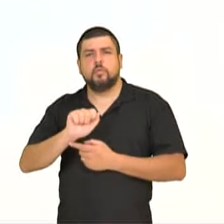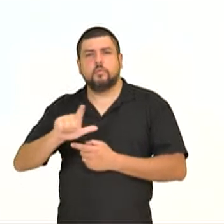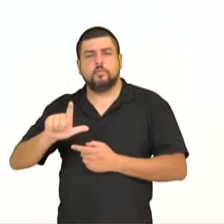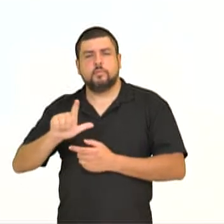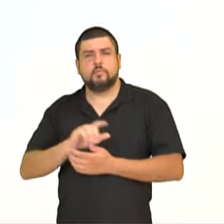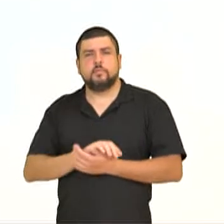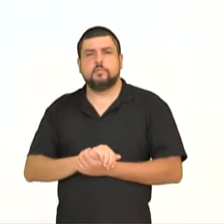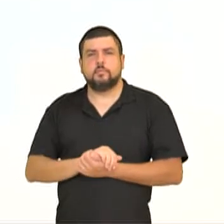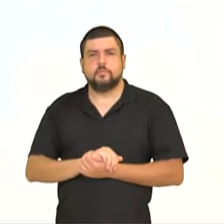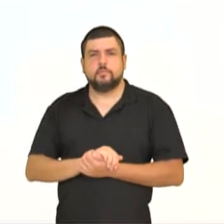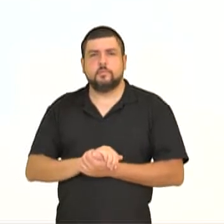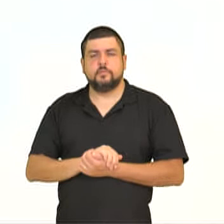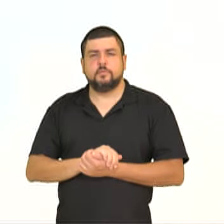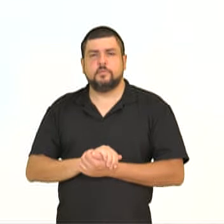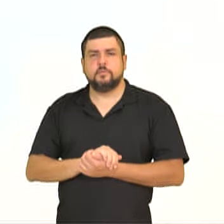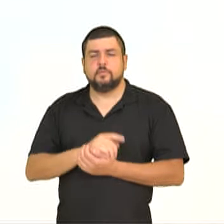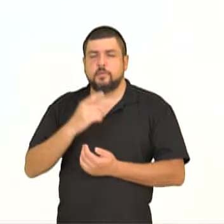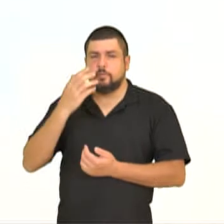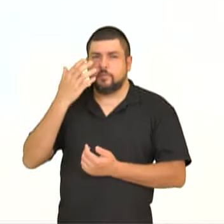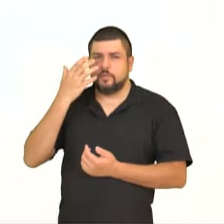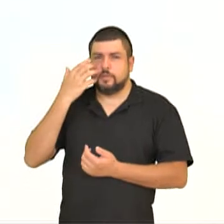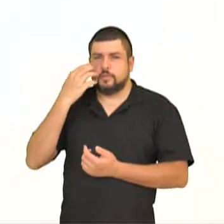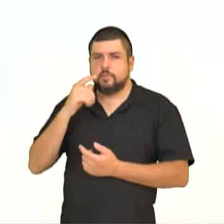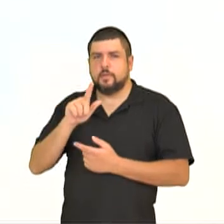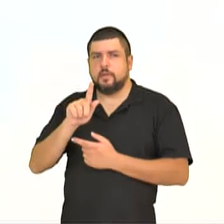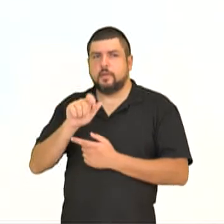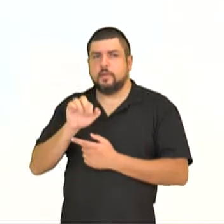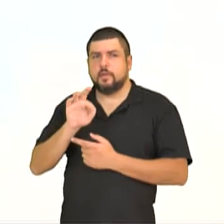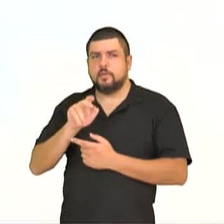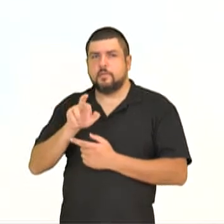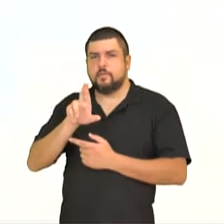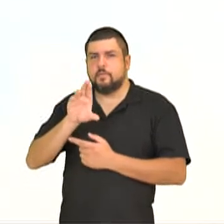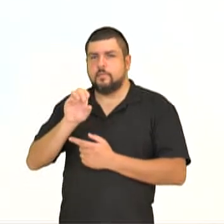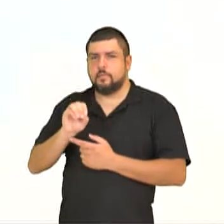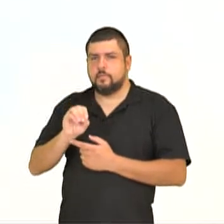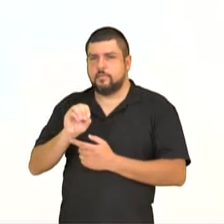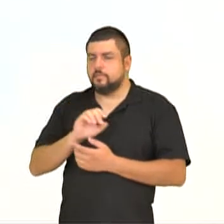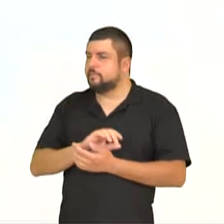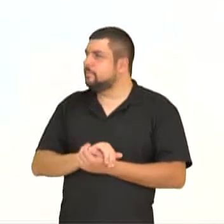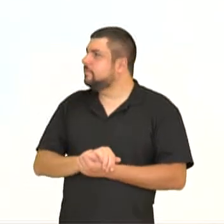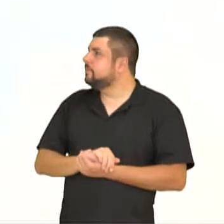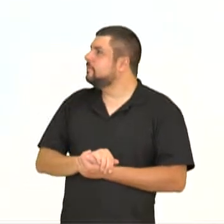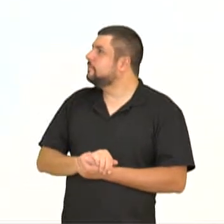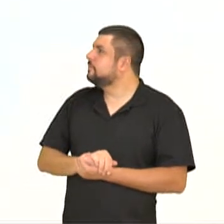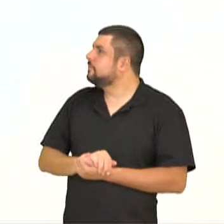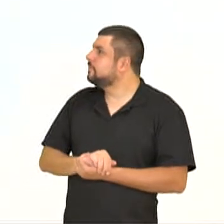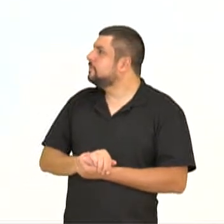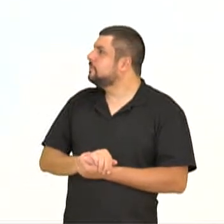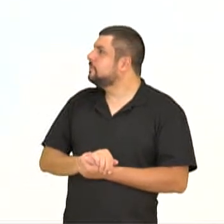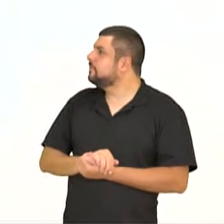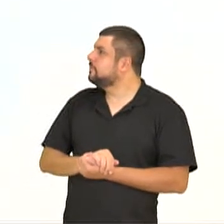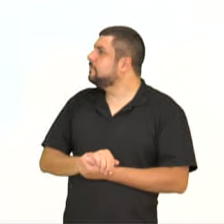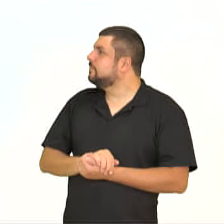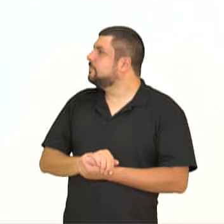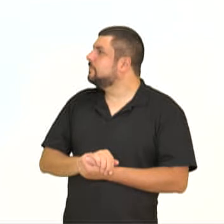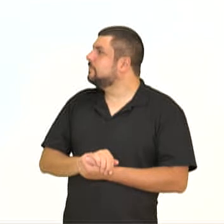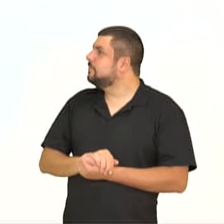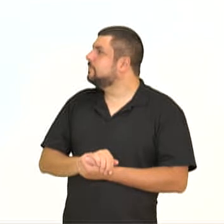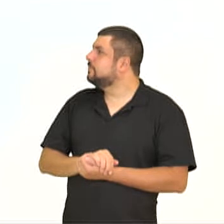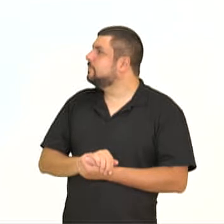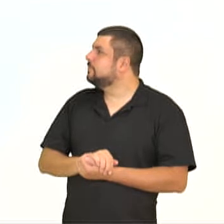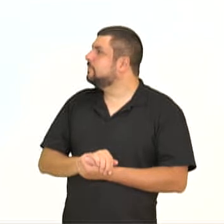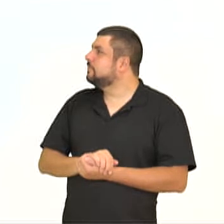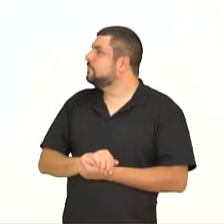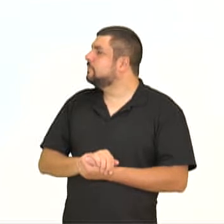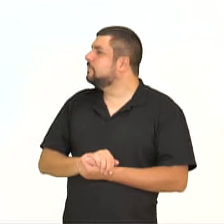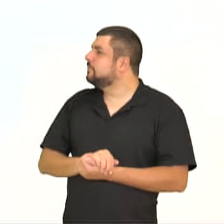Aqui começa a secção que lindo seria. Que lindo